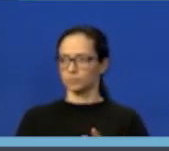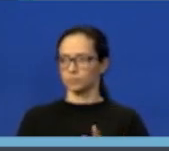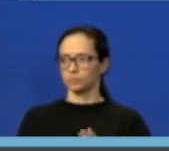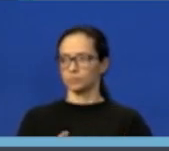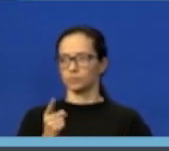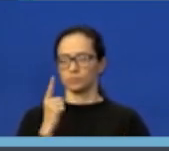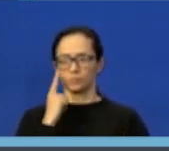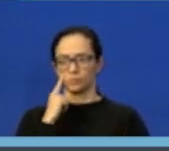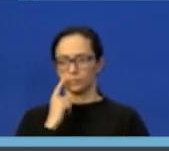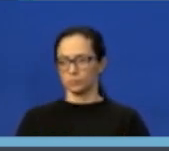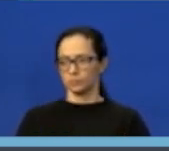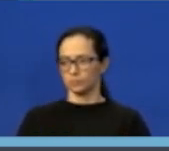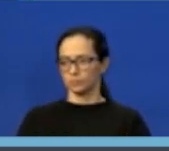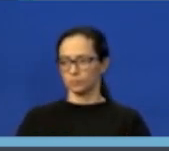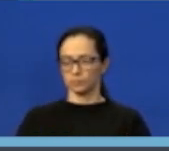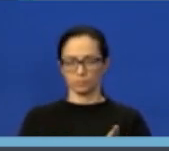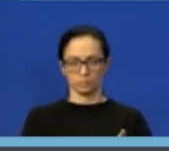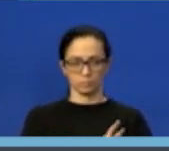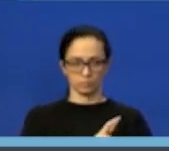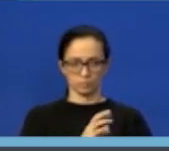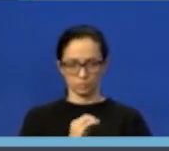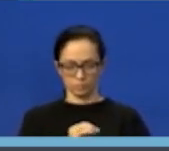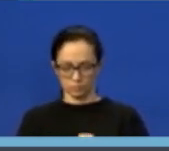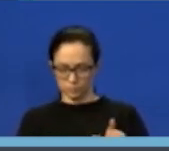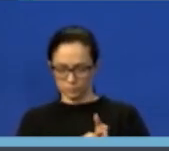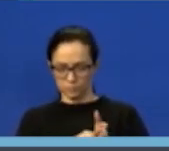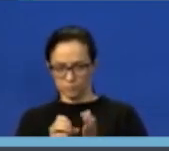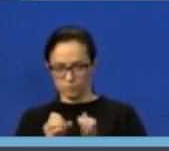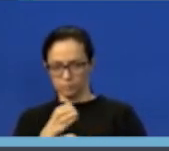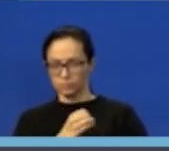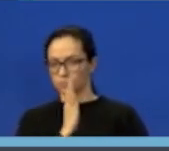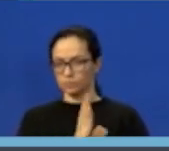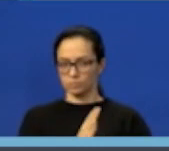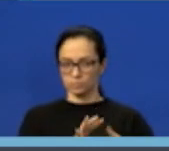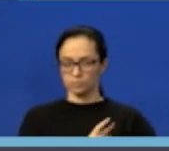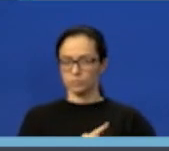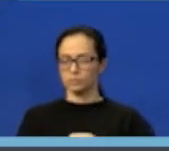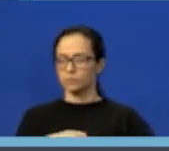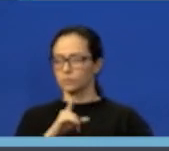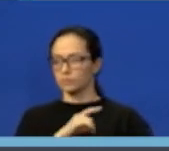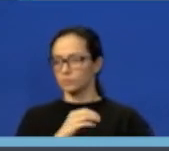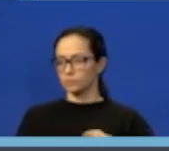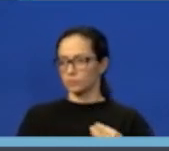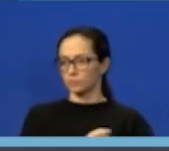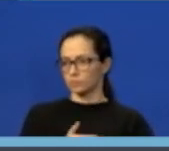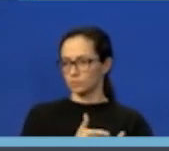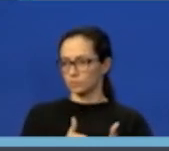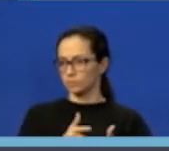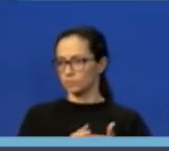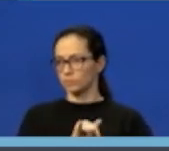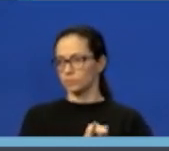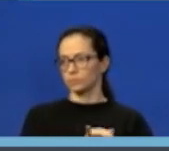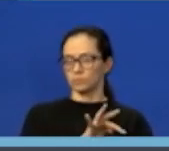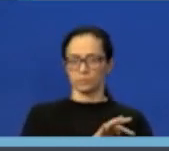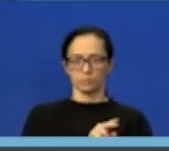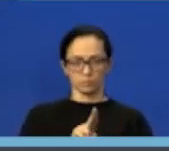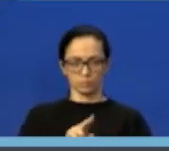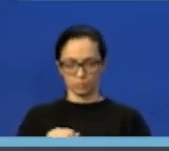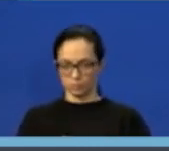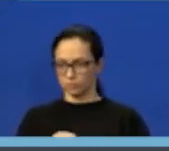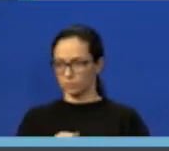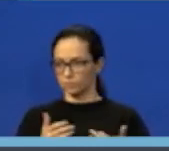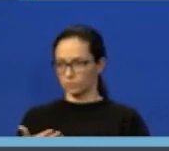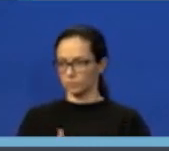a urocultura é um exame que tem como objetivo avaliar e identificar doenças que podem causar infecção do trato urinário. Analisa